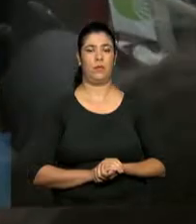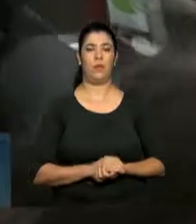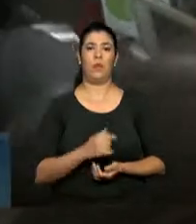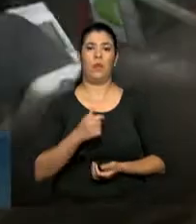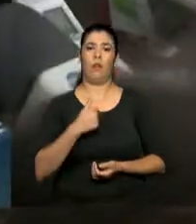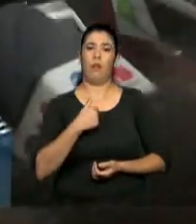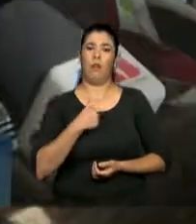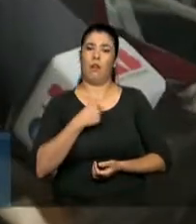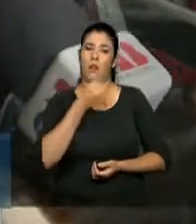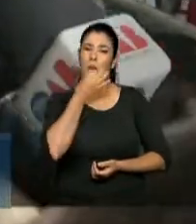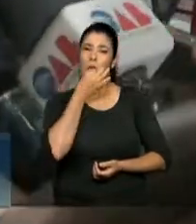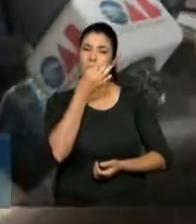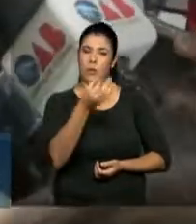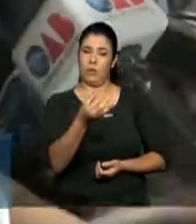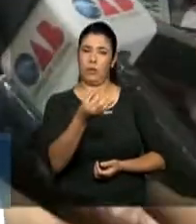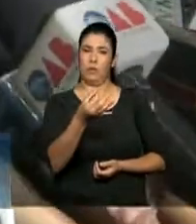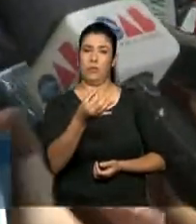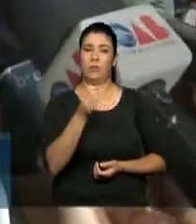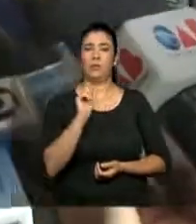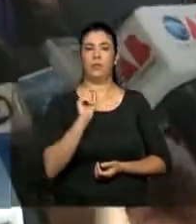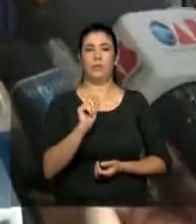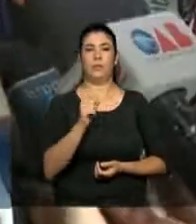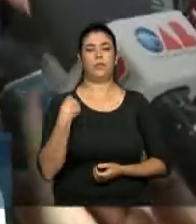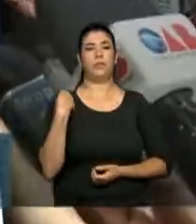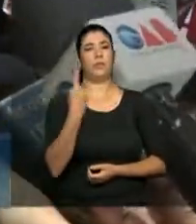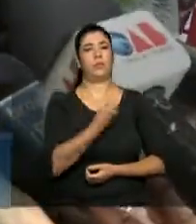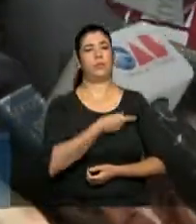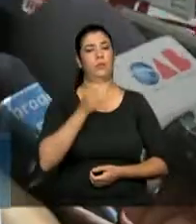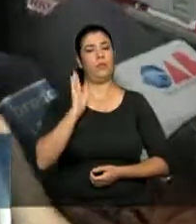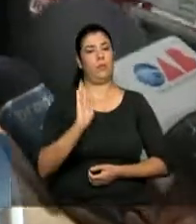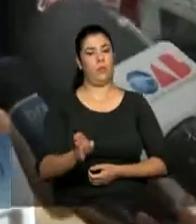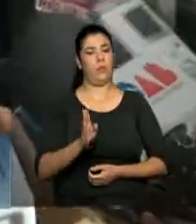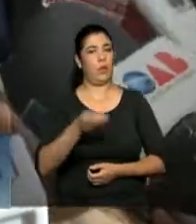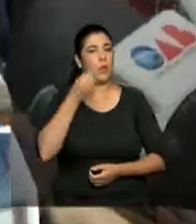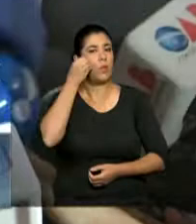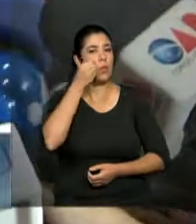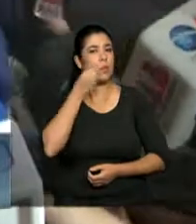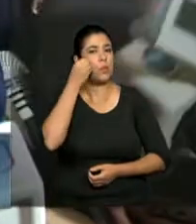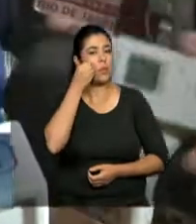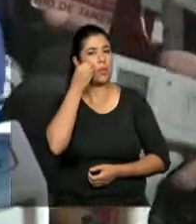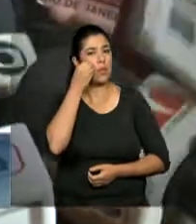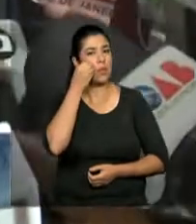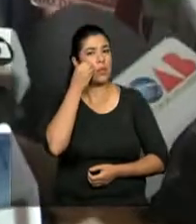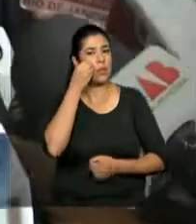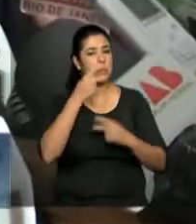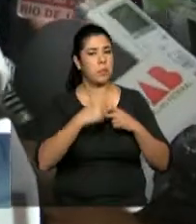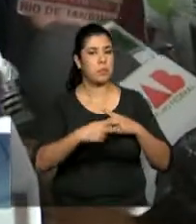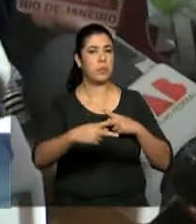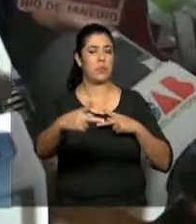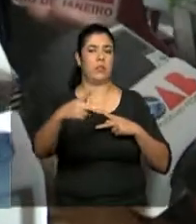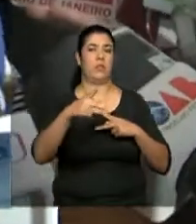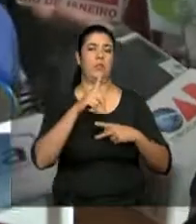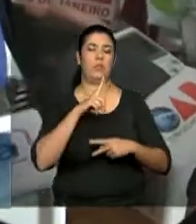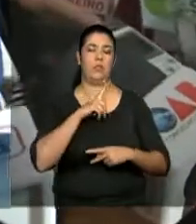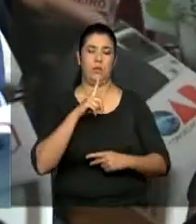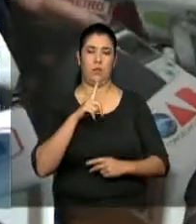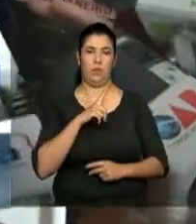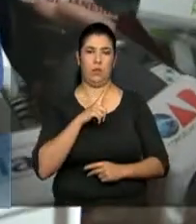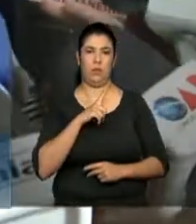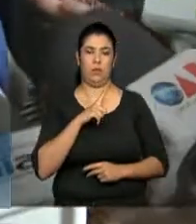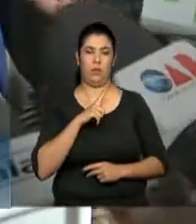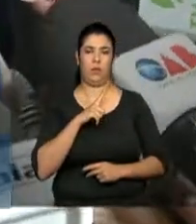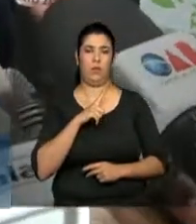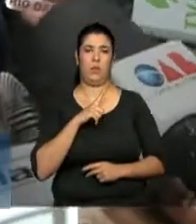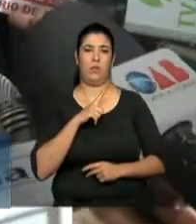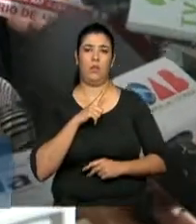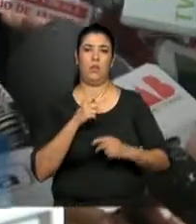Eu quero dizer o seguinte. Nós estamos num processo no qual nós temos